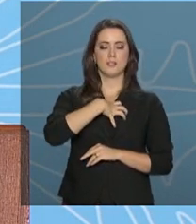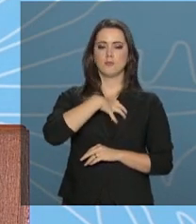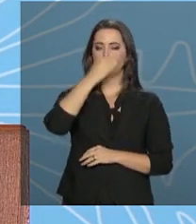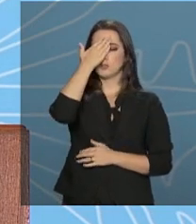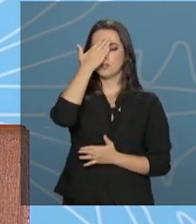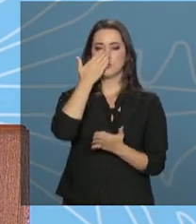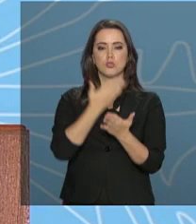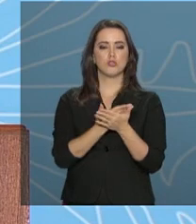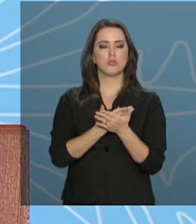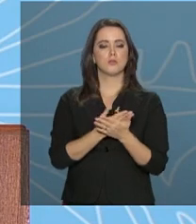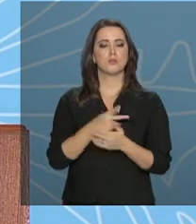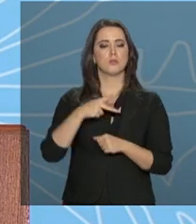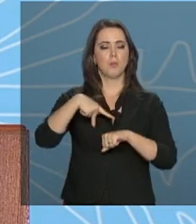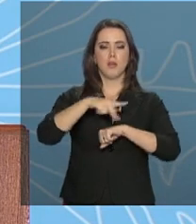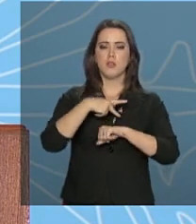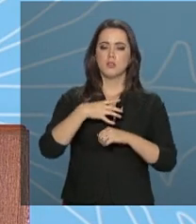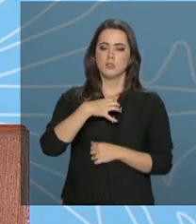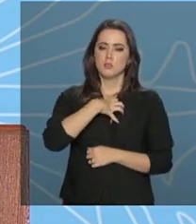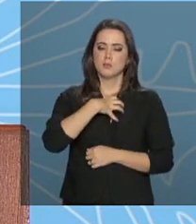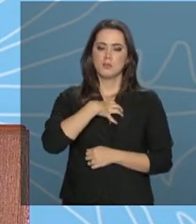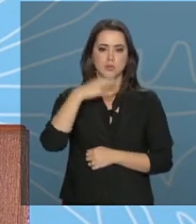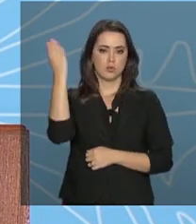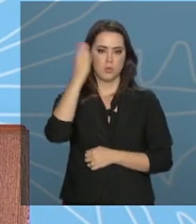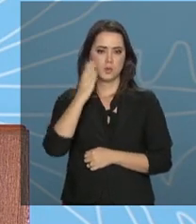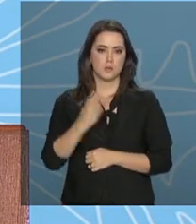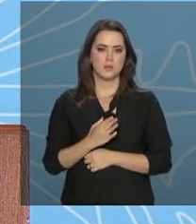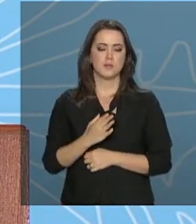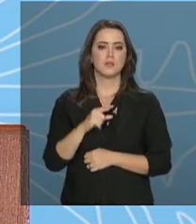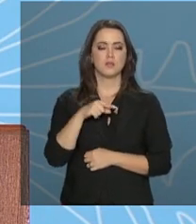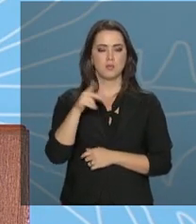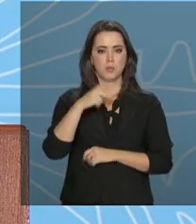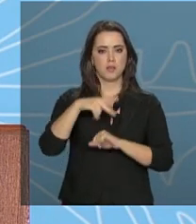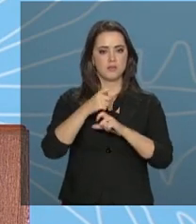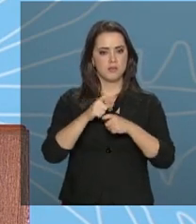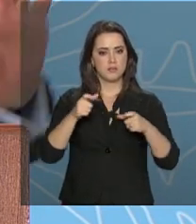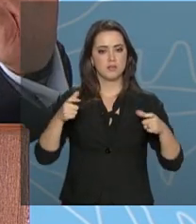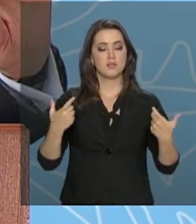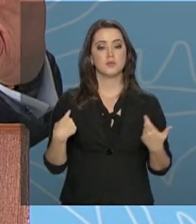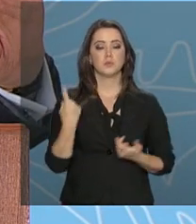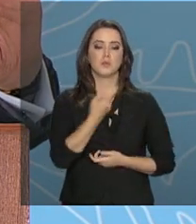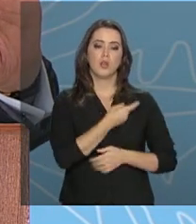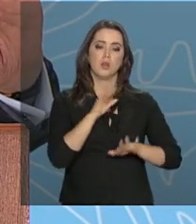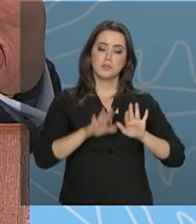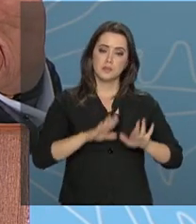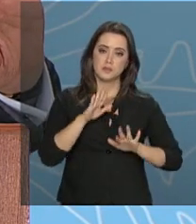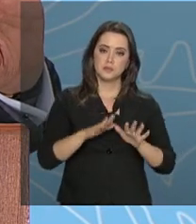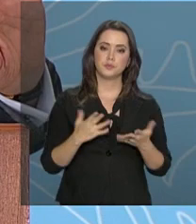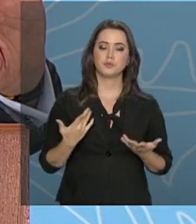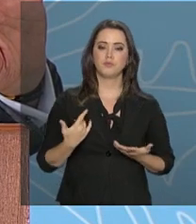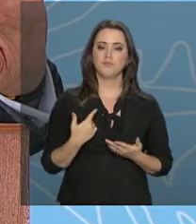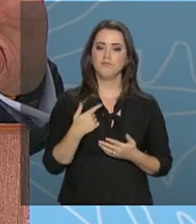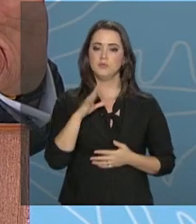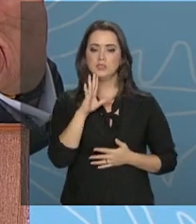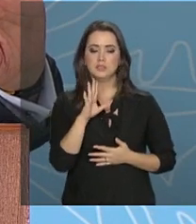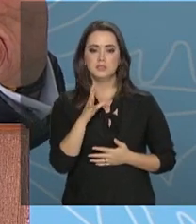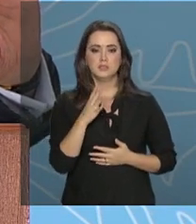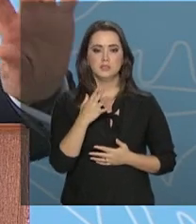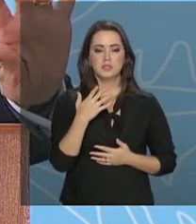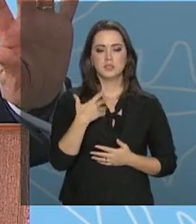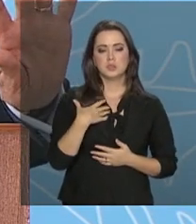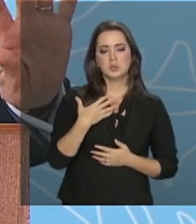você se sente otimista, você sente que o Brasil é um grande país. Nós que muitas vezes temos a mania